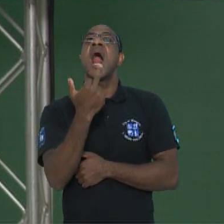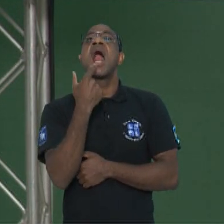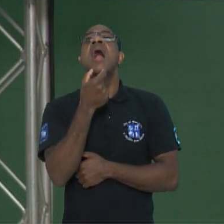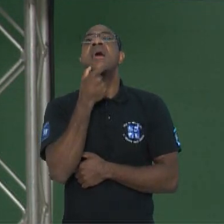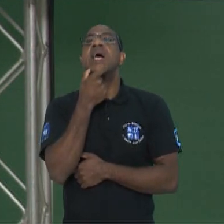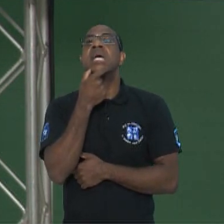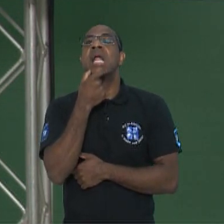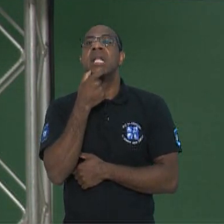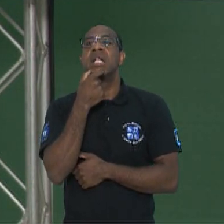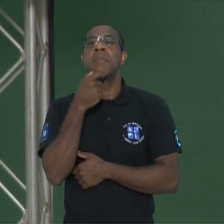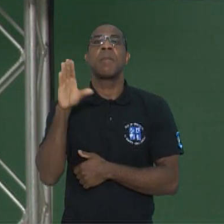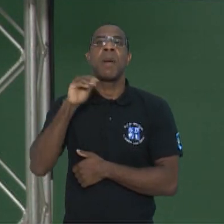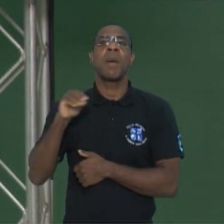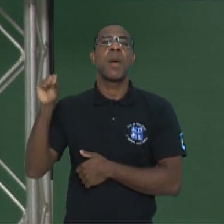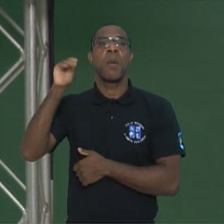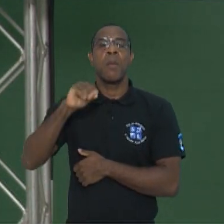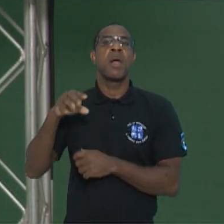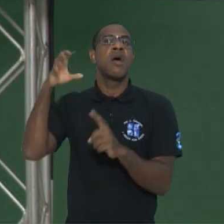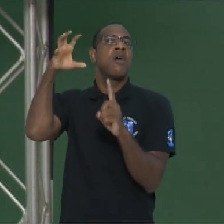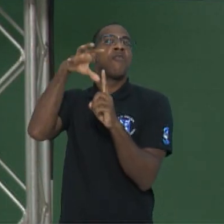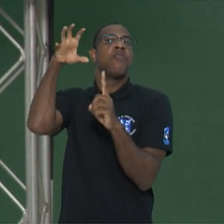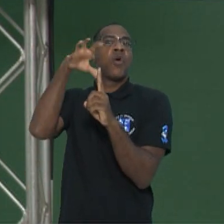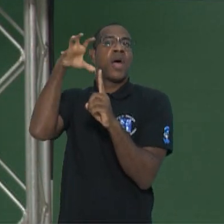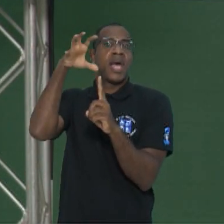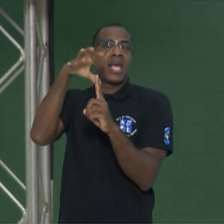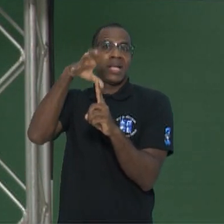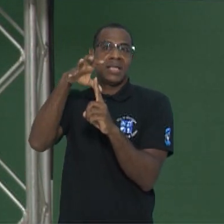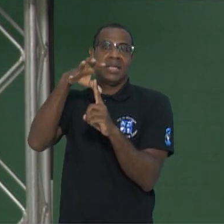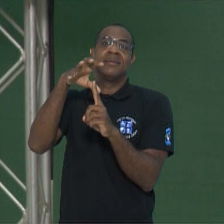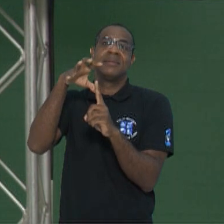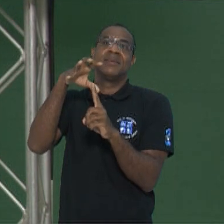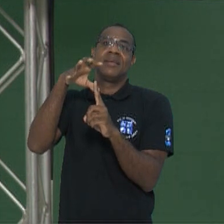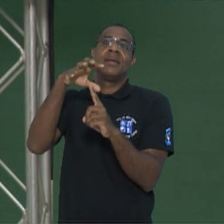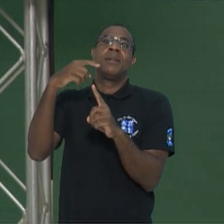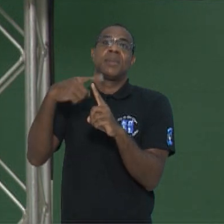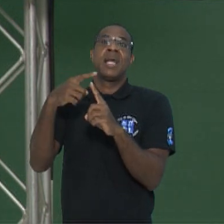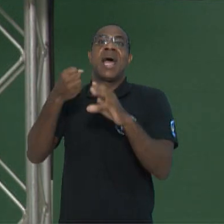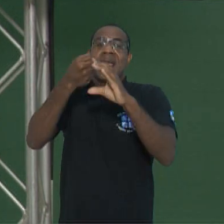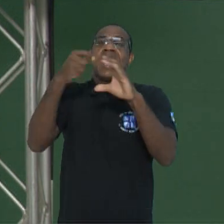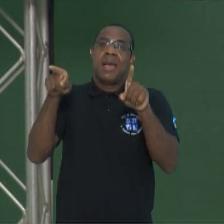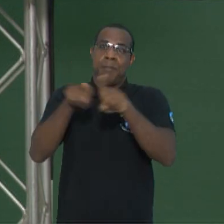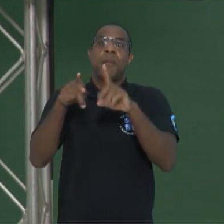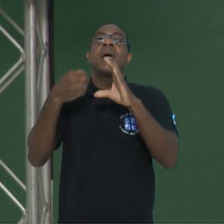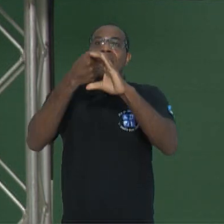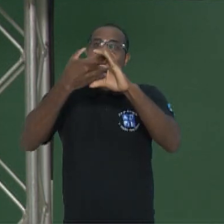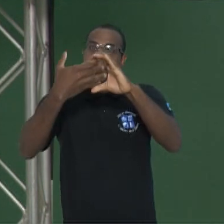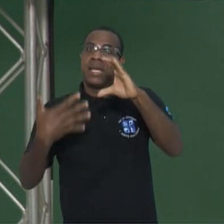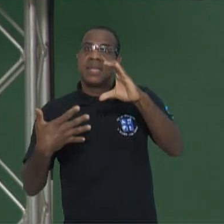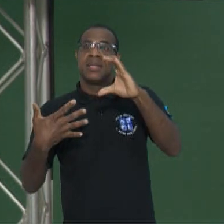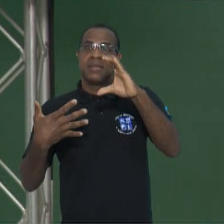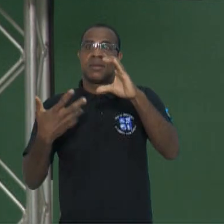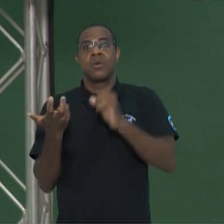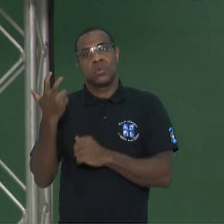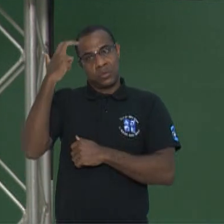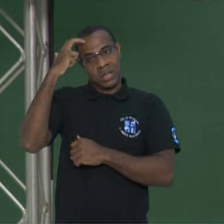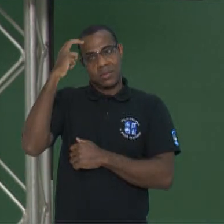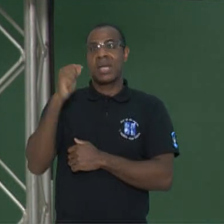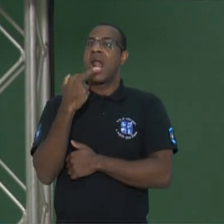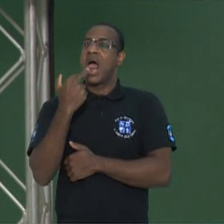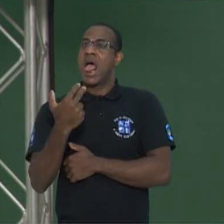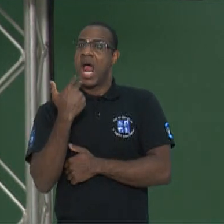inglês por influência dessas características de dominação cultural inglesas, né?